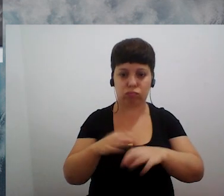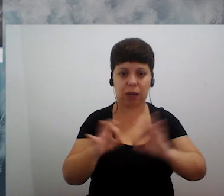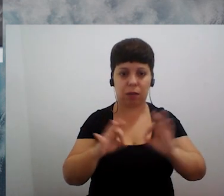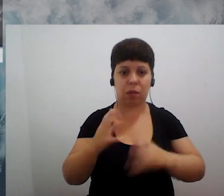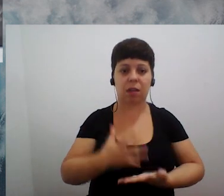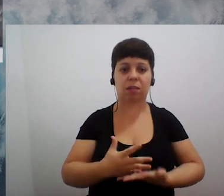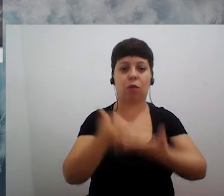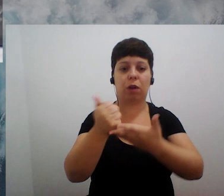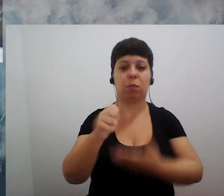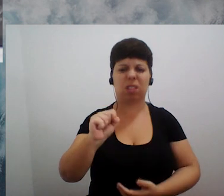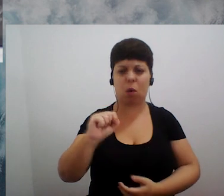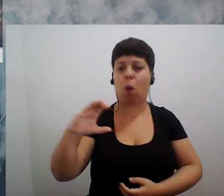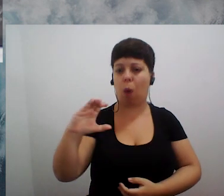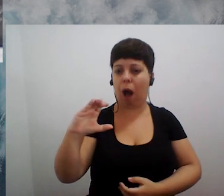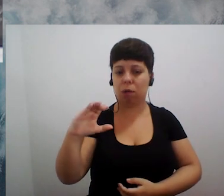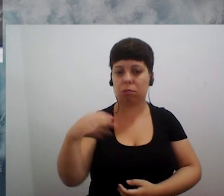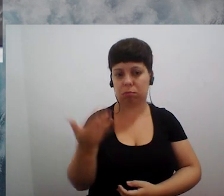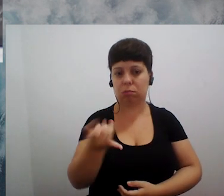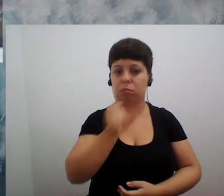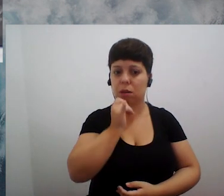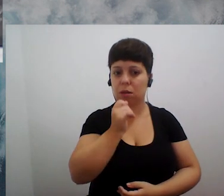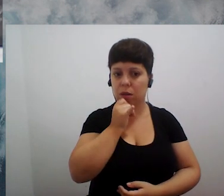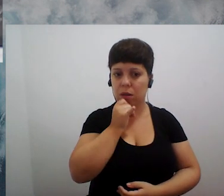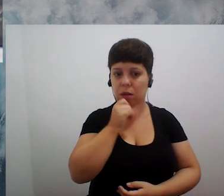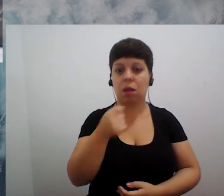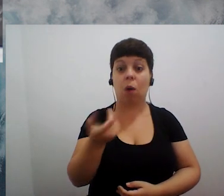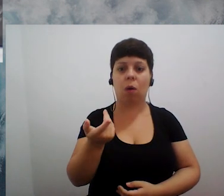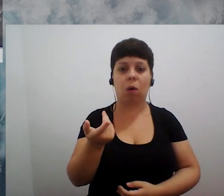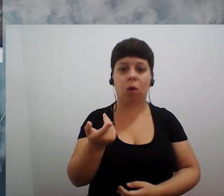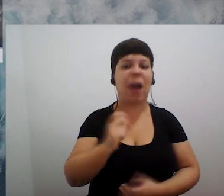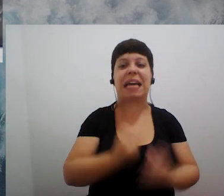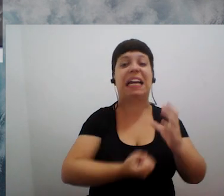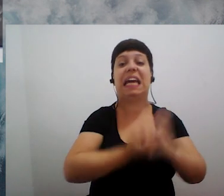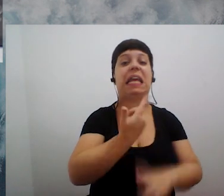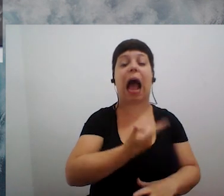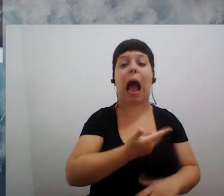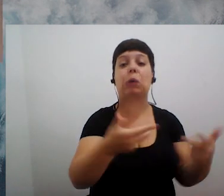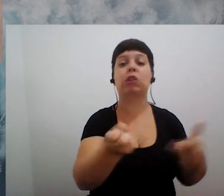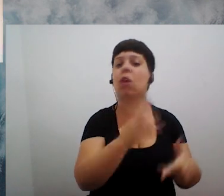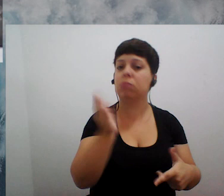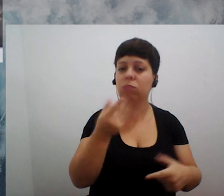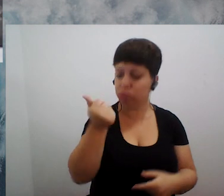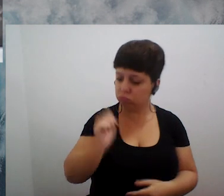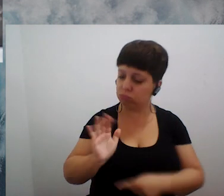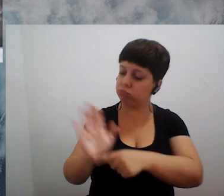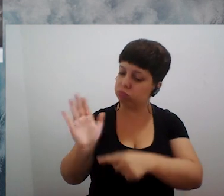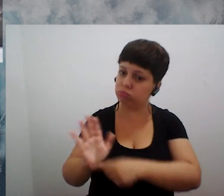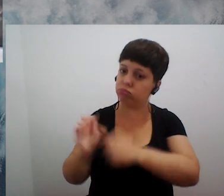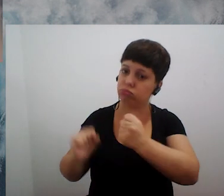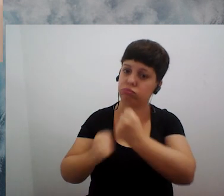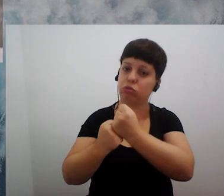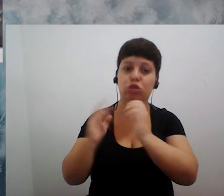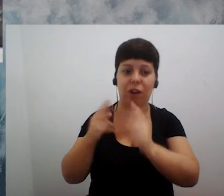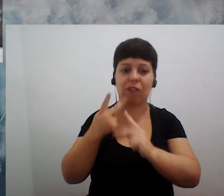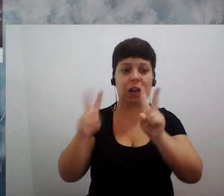que o Marcelo está, né, que é o Salvemos São Conrado, por exemplo. Investir nesse projeto que já fala sobre São Conrado, que